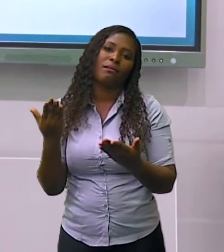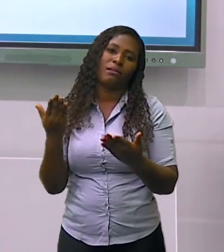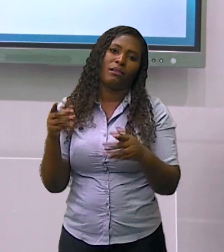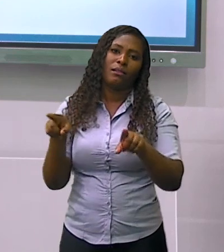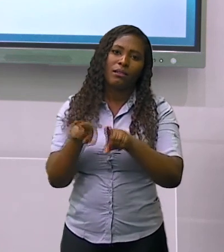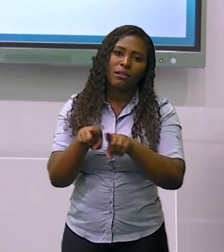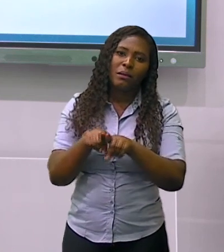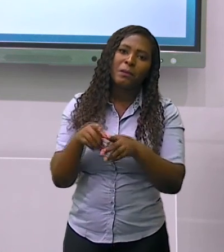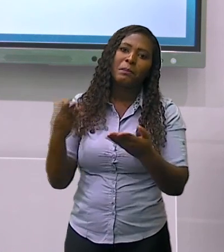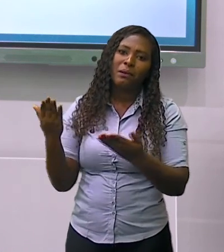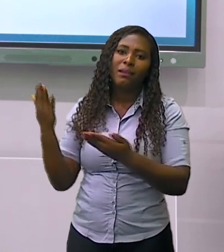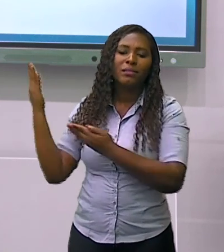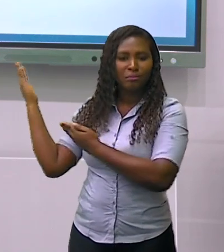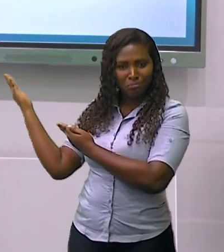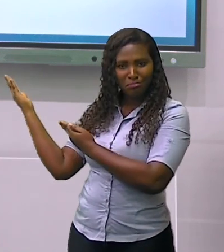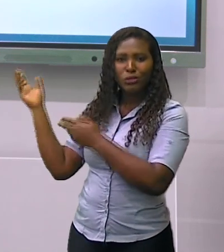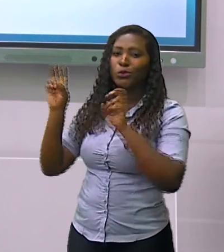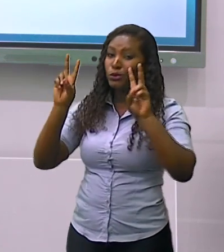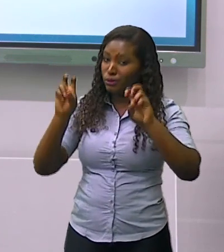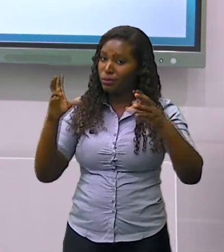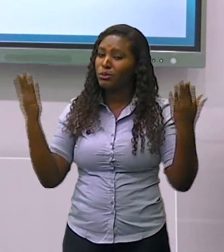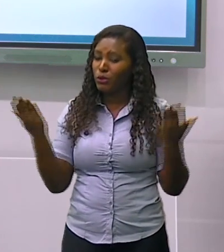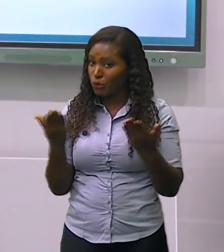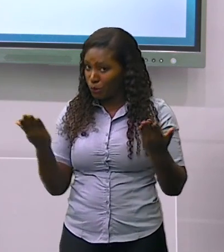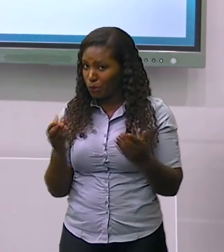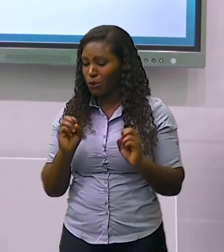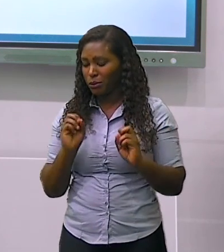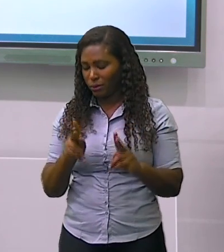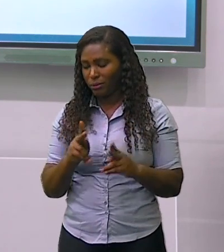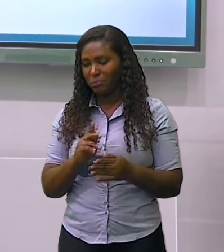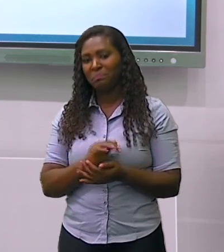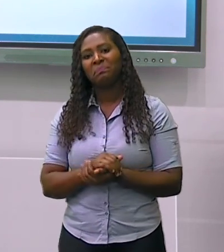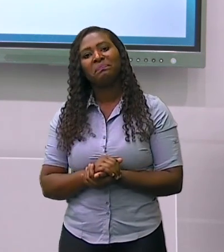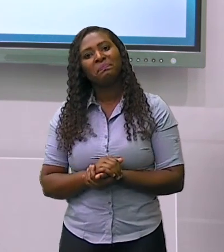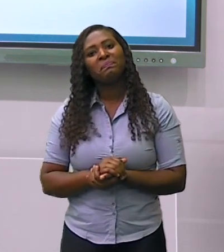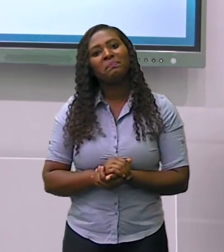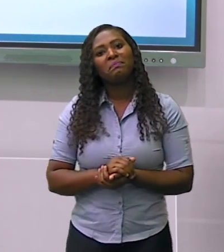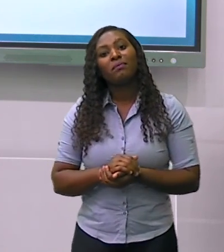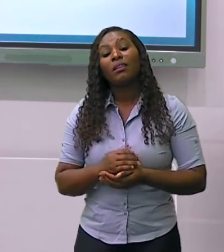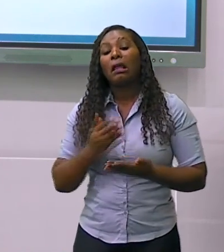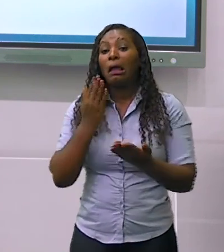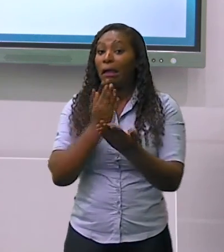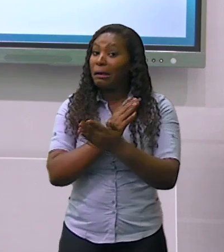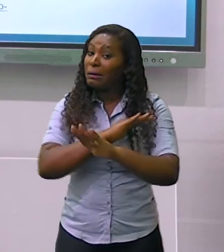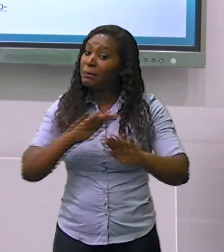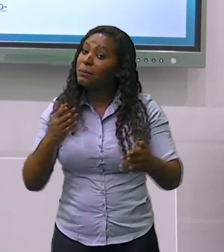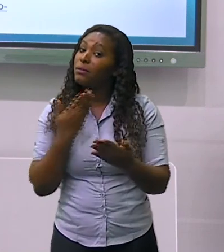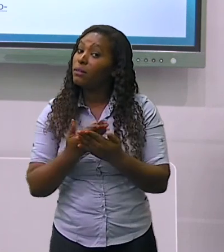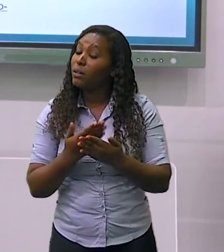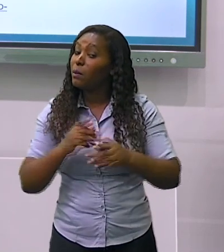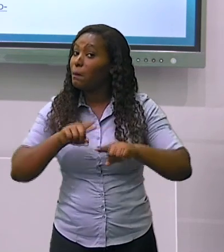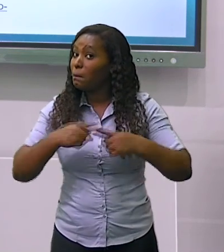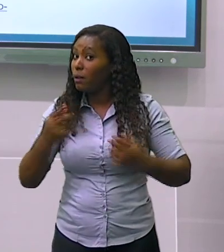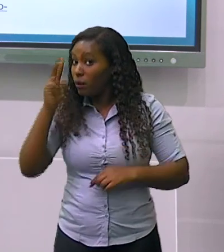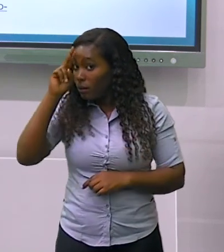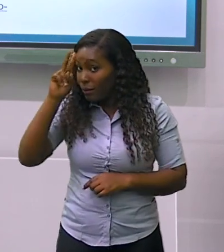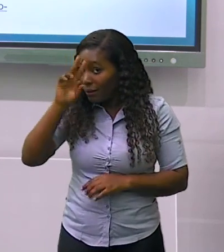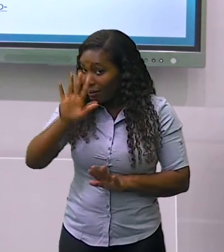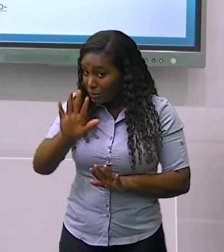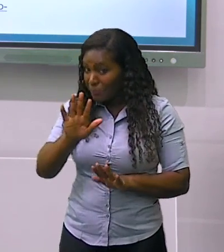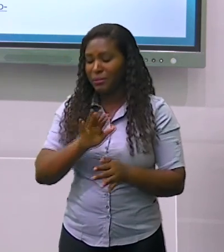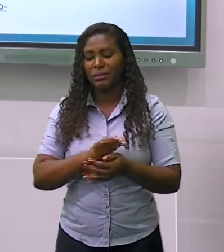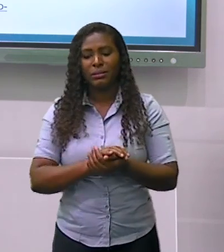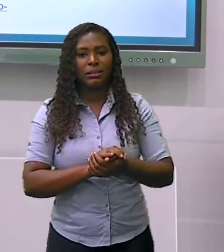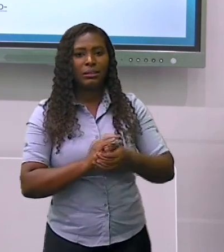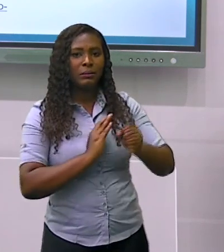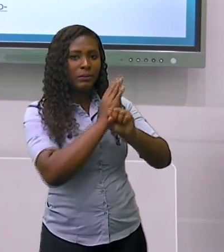estão ligadas ao meio de transporte rodoviário. Pessoal, eu fico por aqui, mas lembre-se, para acessar